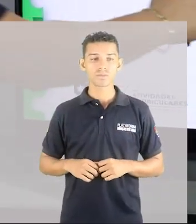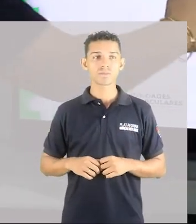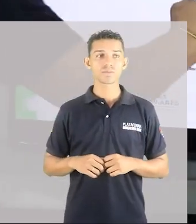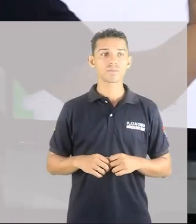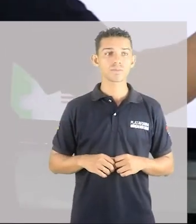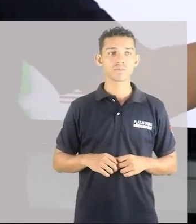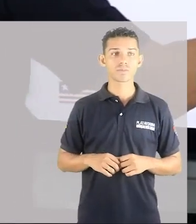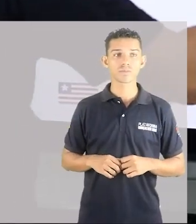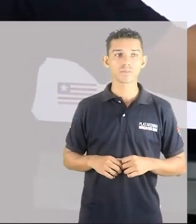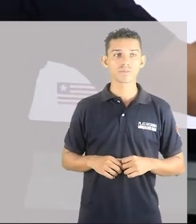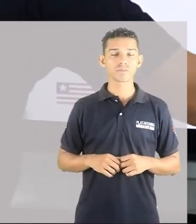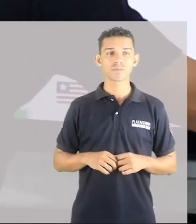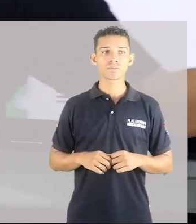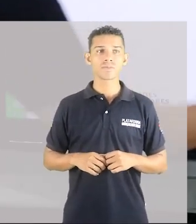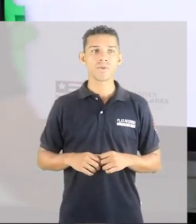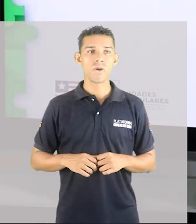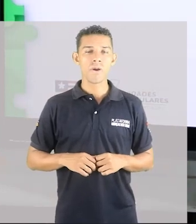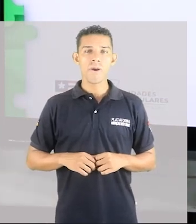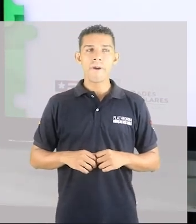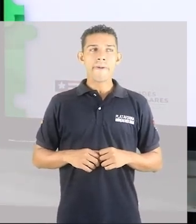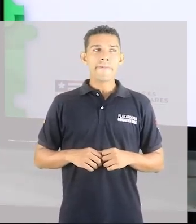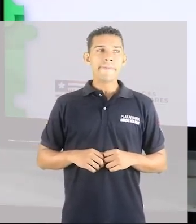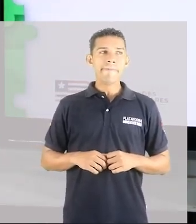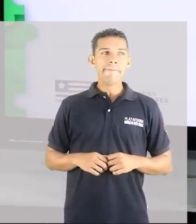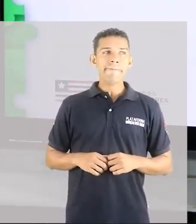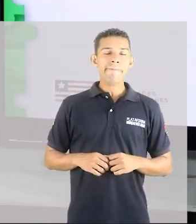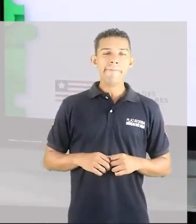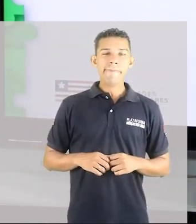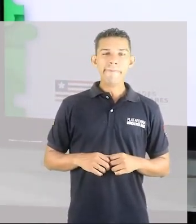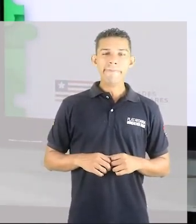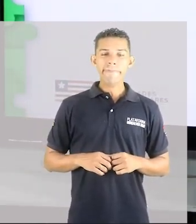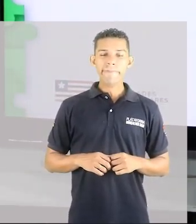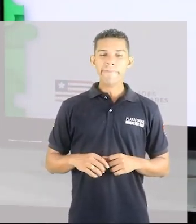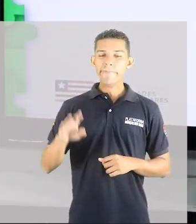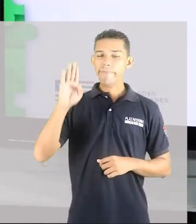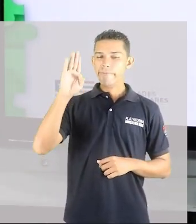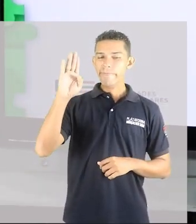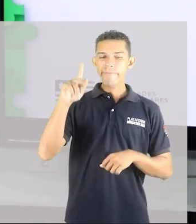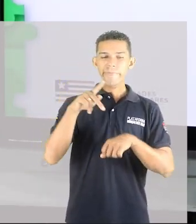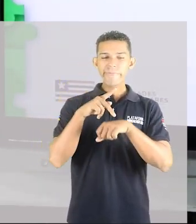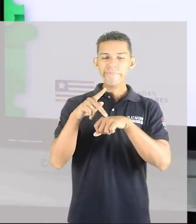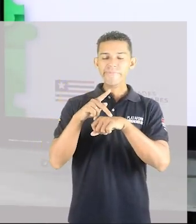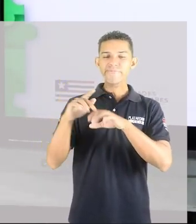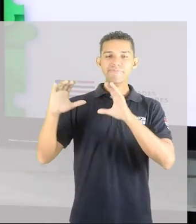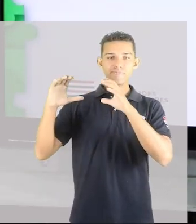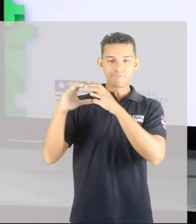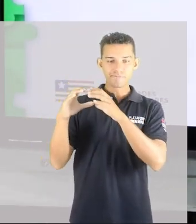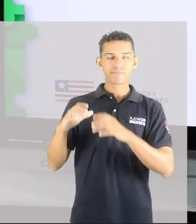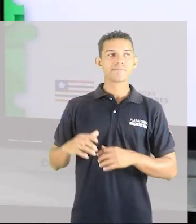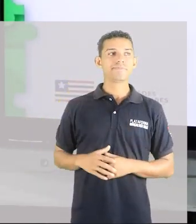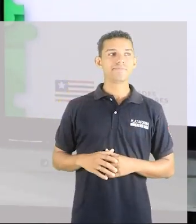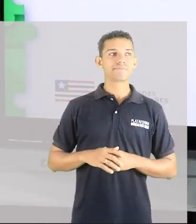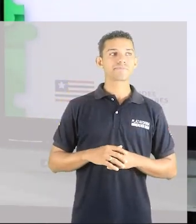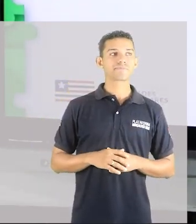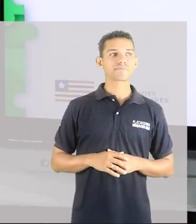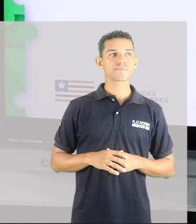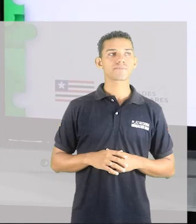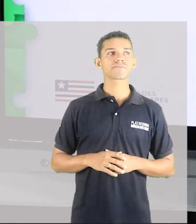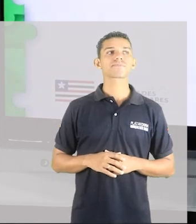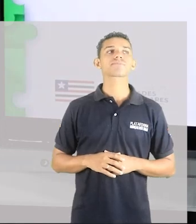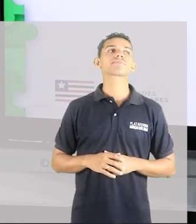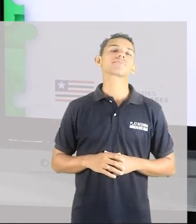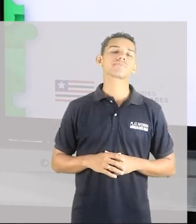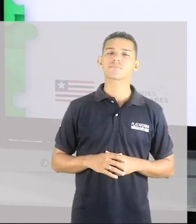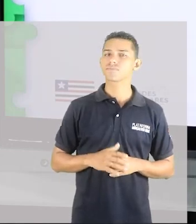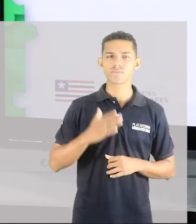B são as esferas pretas. Eu tenho quantas? Eu tenho 4. 4 esferas pretas. Ah,